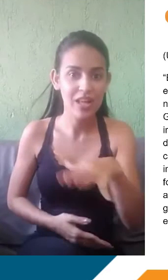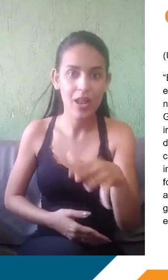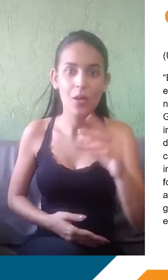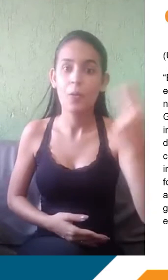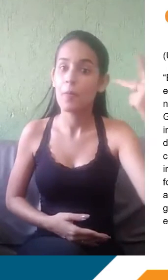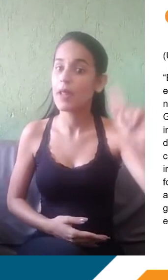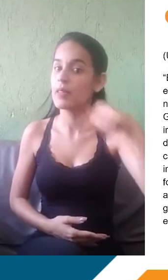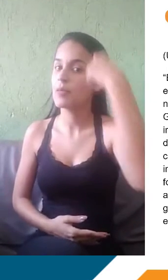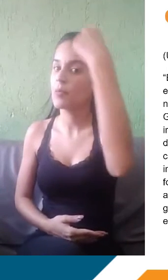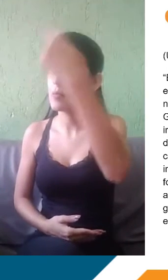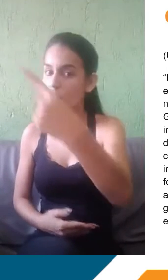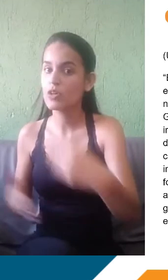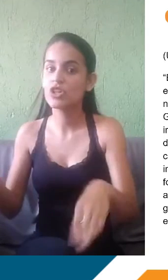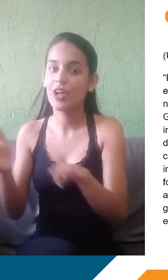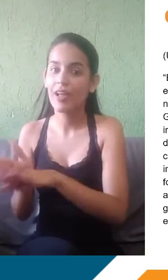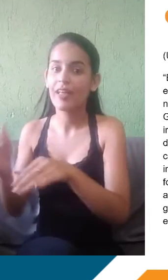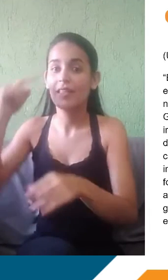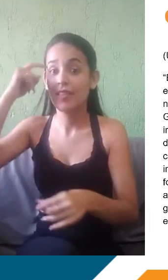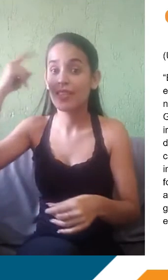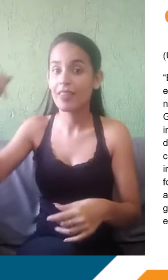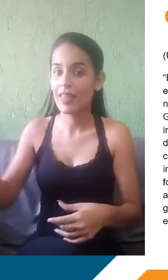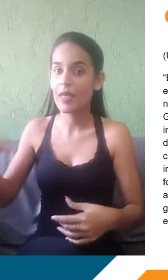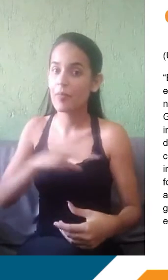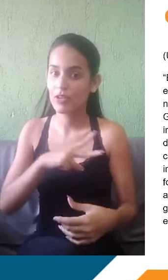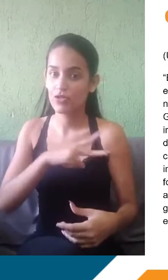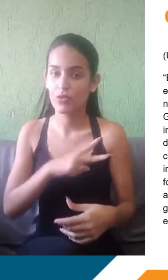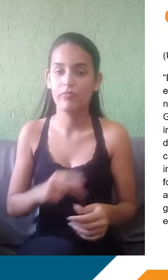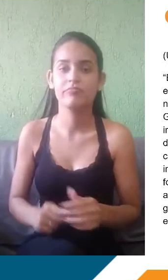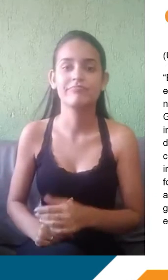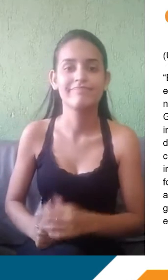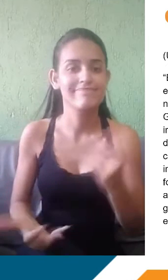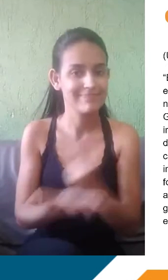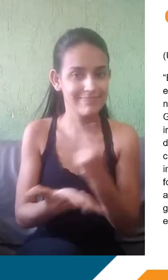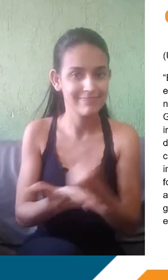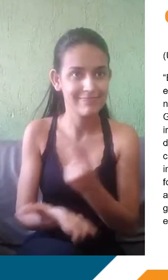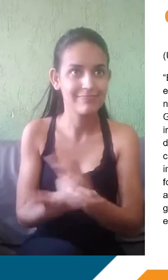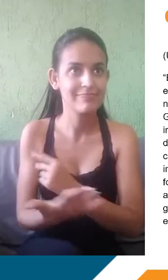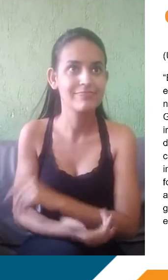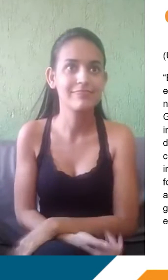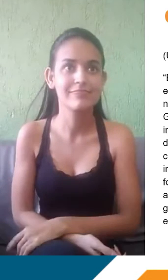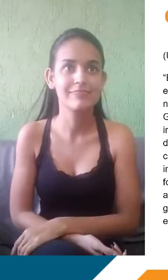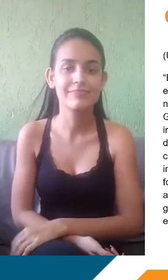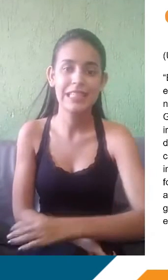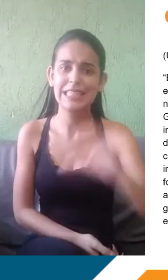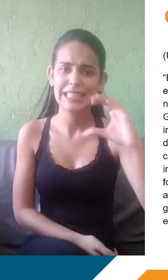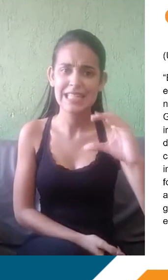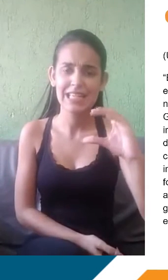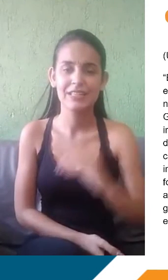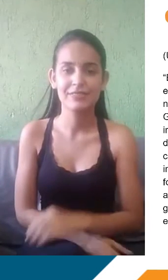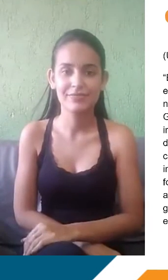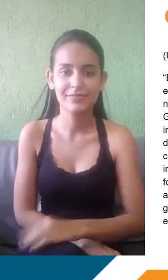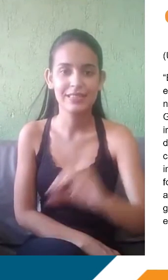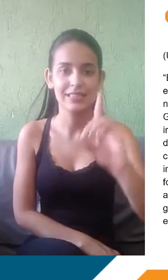deduzir dados particulares, portanto não sendo o caso da alternativa B. Isso a torna inválida. A dialética, por